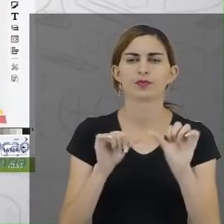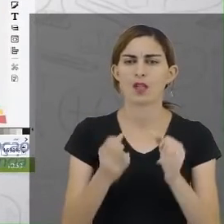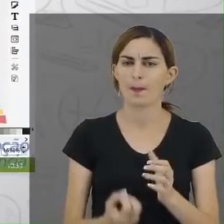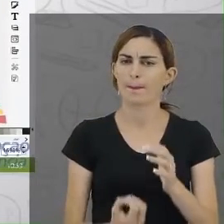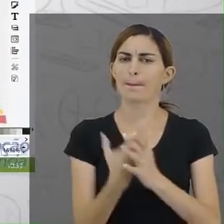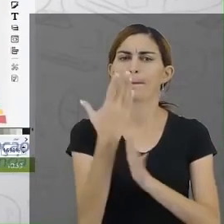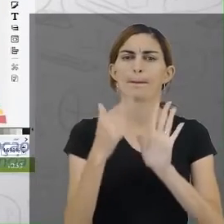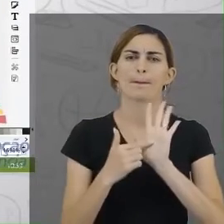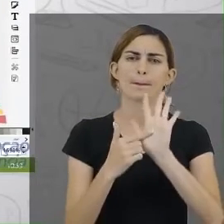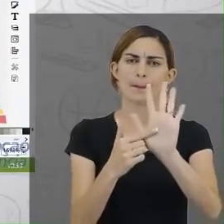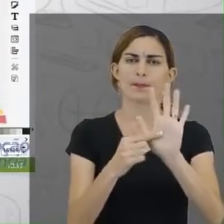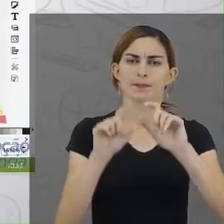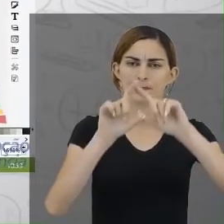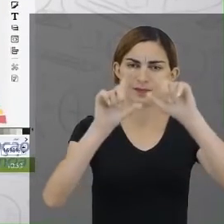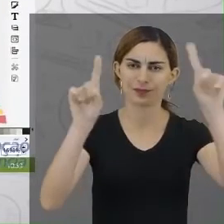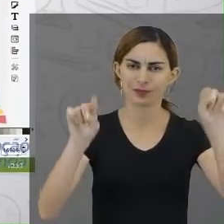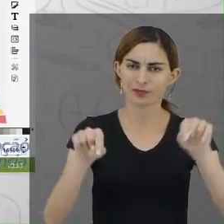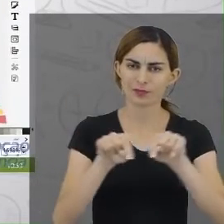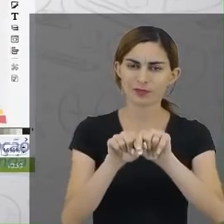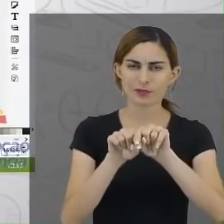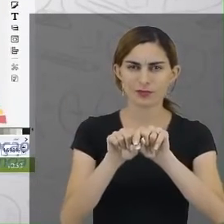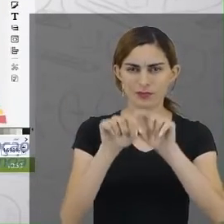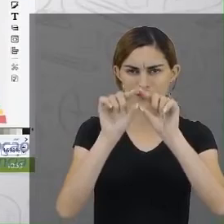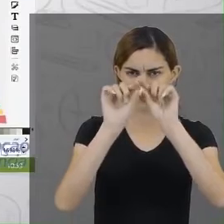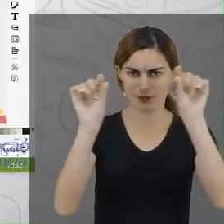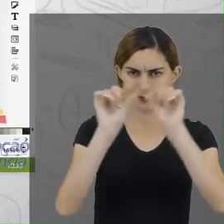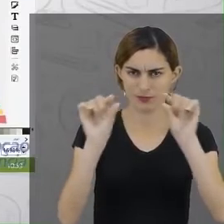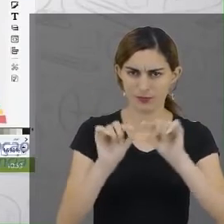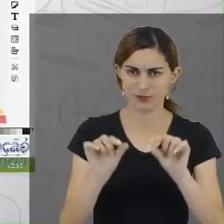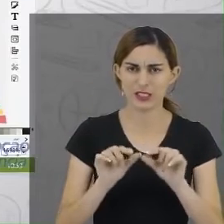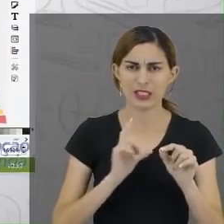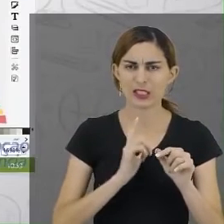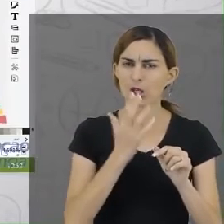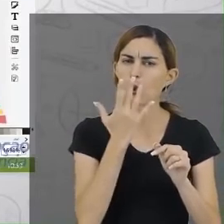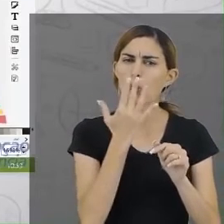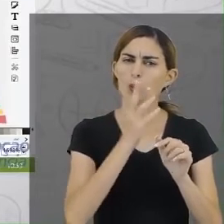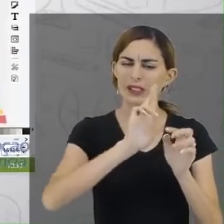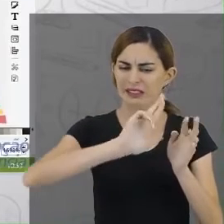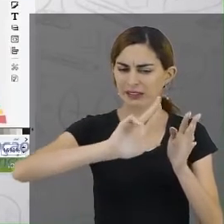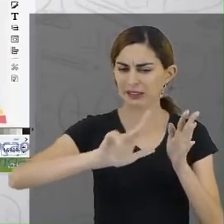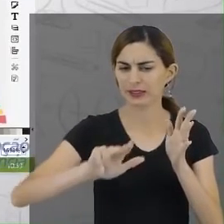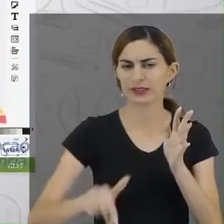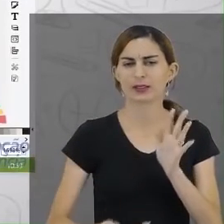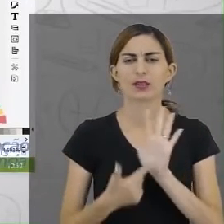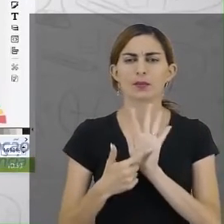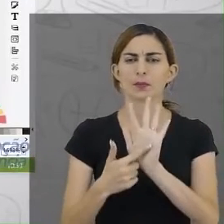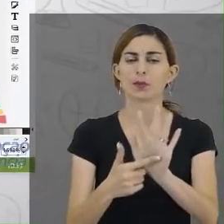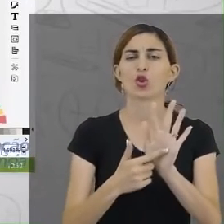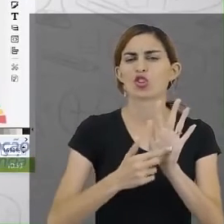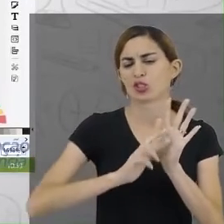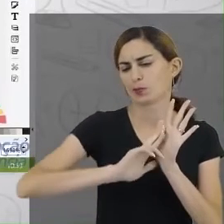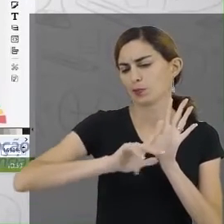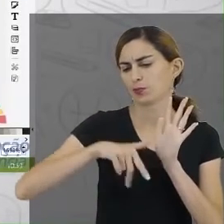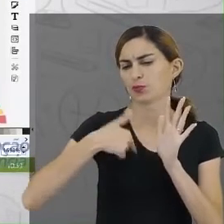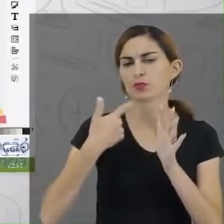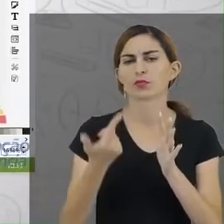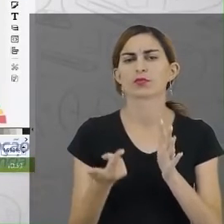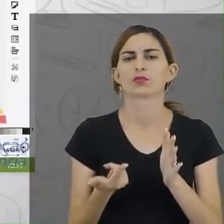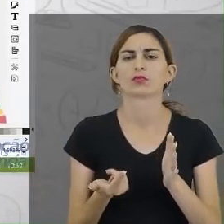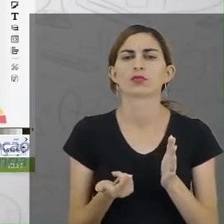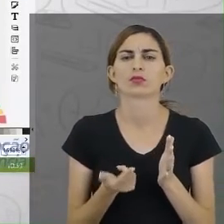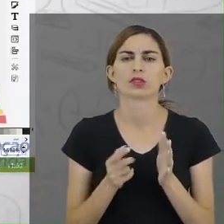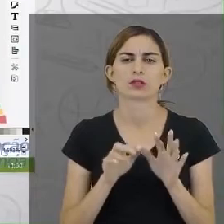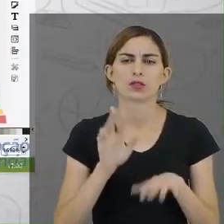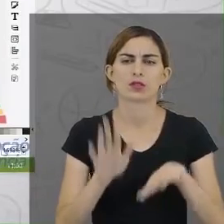Ele vai aparecer uma caixa de ferramentas que vai mostrar as várias